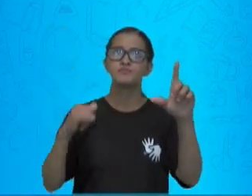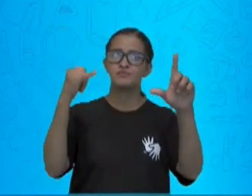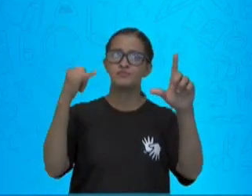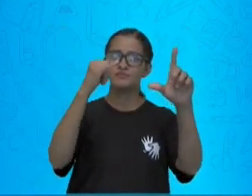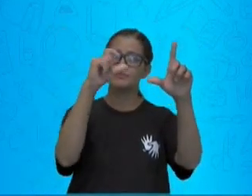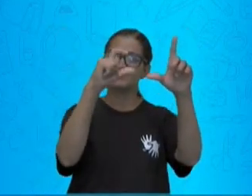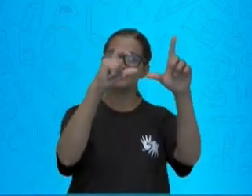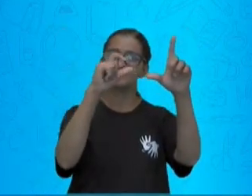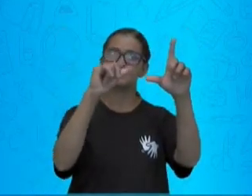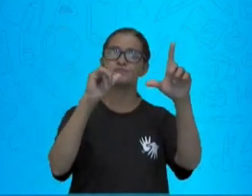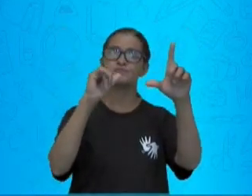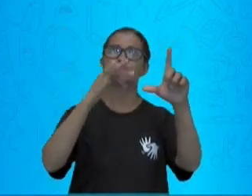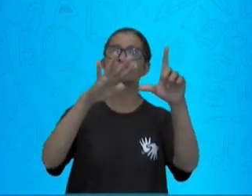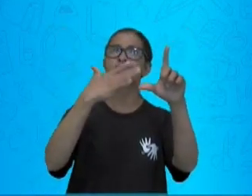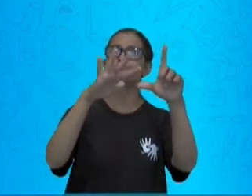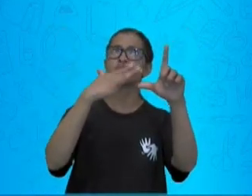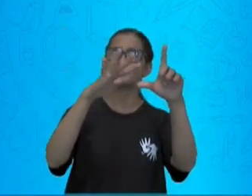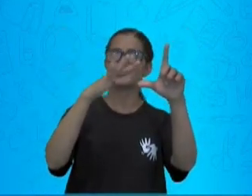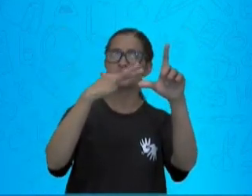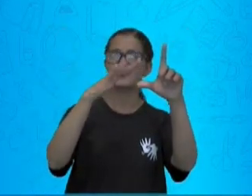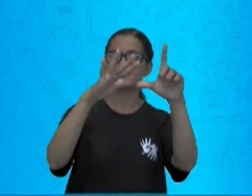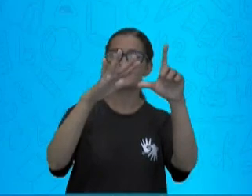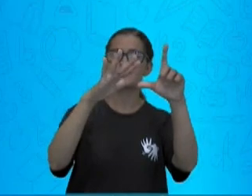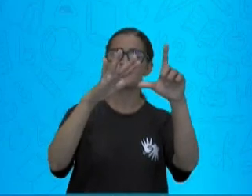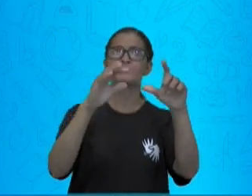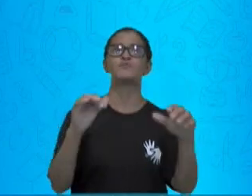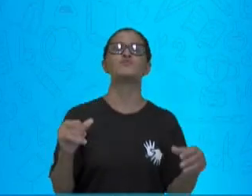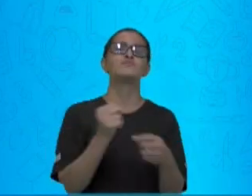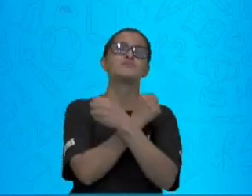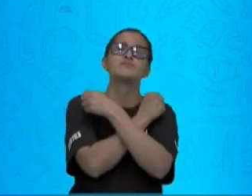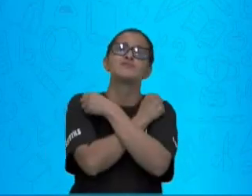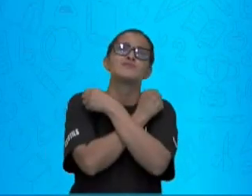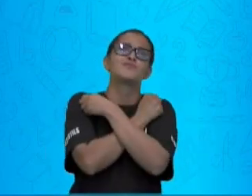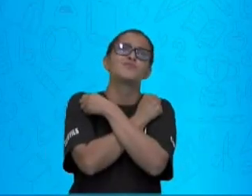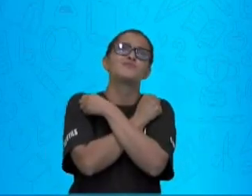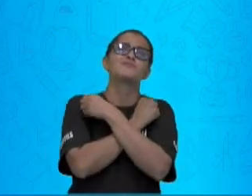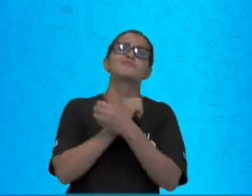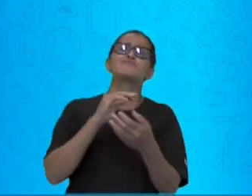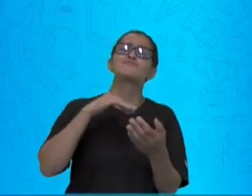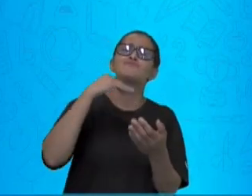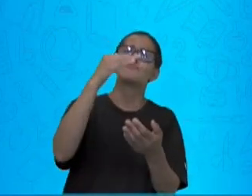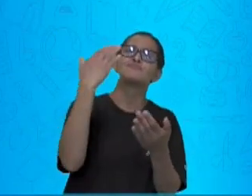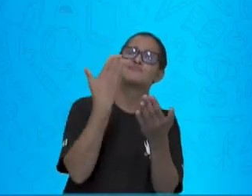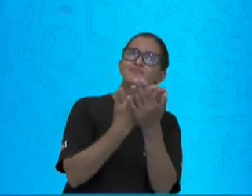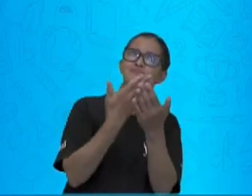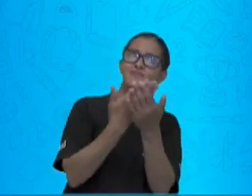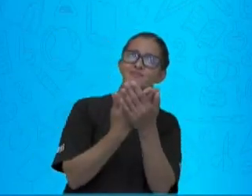câmera do seu celular na imagem que aparece no canto da tela. Um abraço e até a próxima aula.